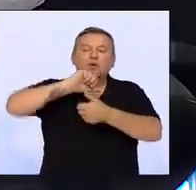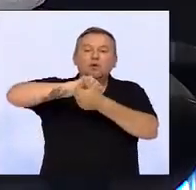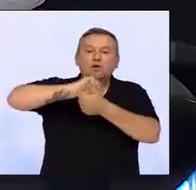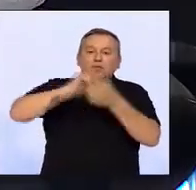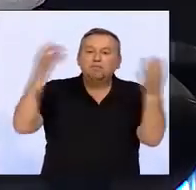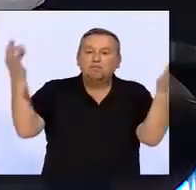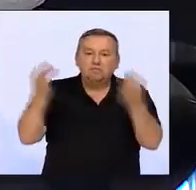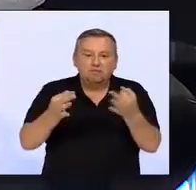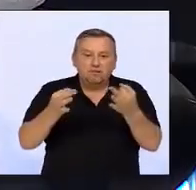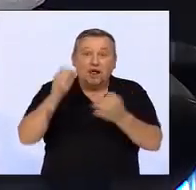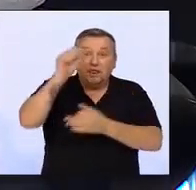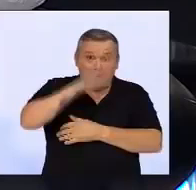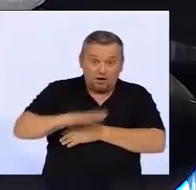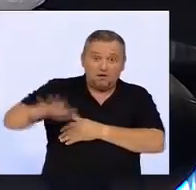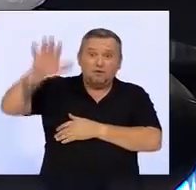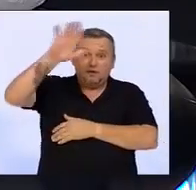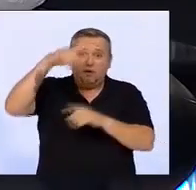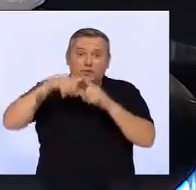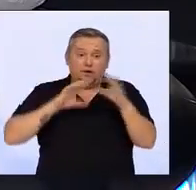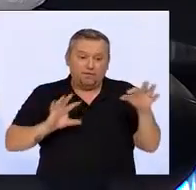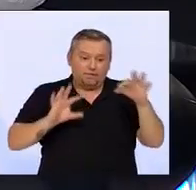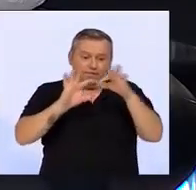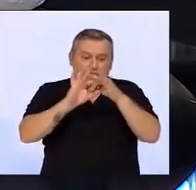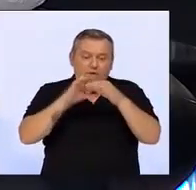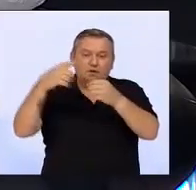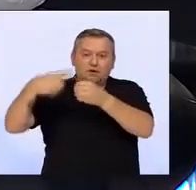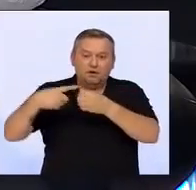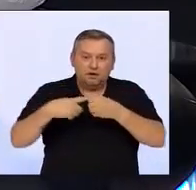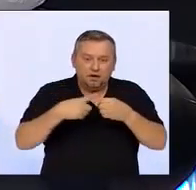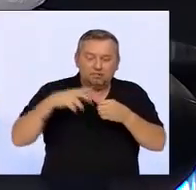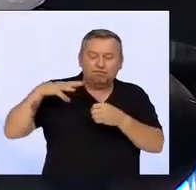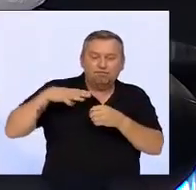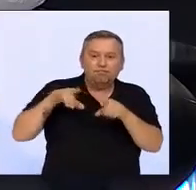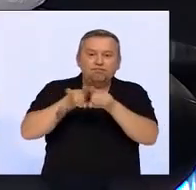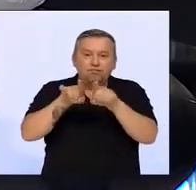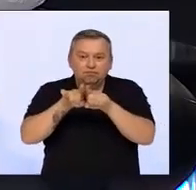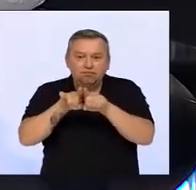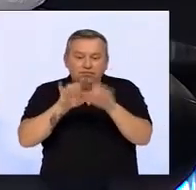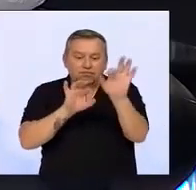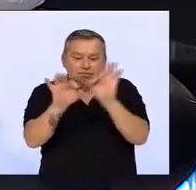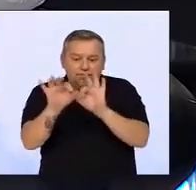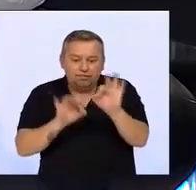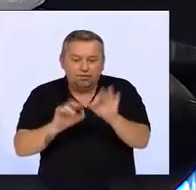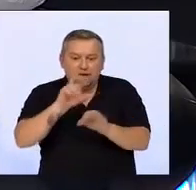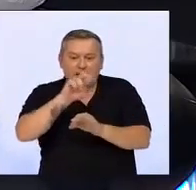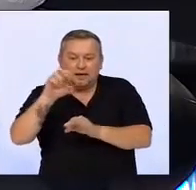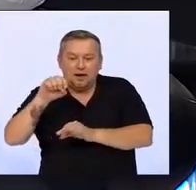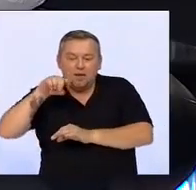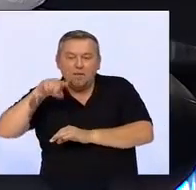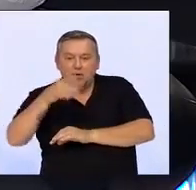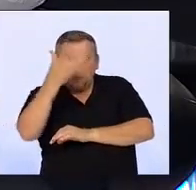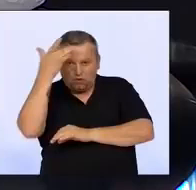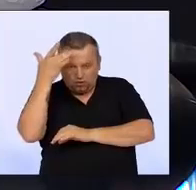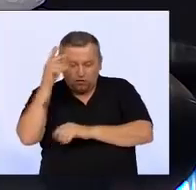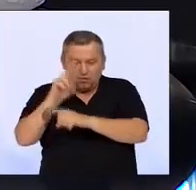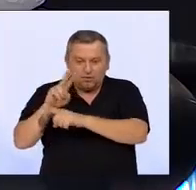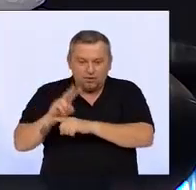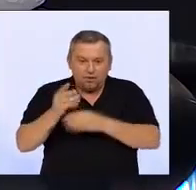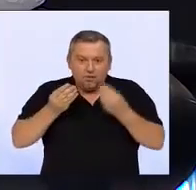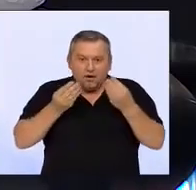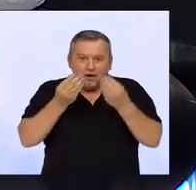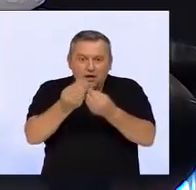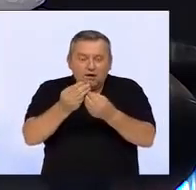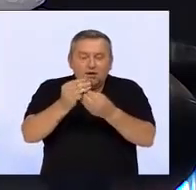não é federal, é nacional, porque vai ter a União, os estados e municípios juntos, administrando aquela região de saúde com 500 mil habitantes cada uma delas, para dar